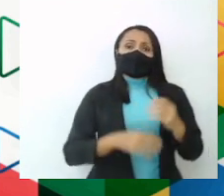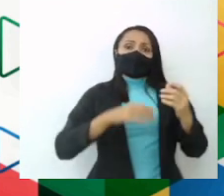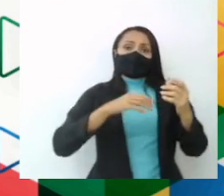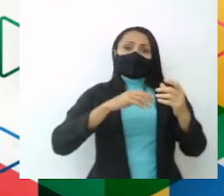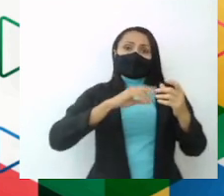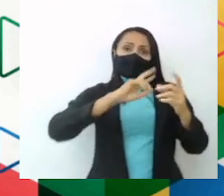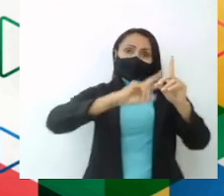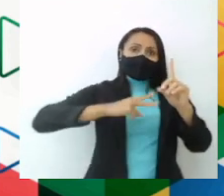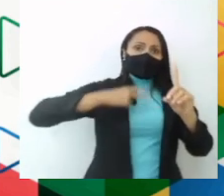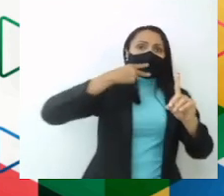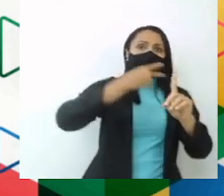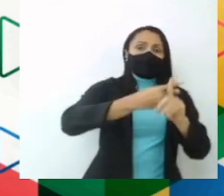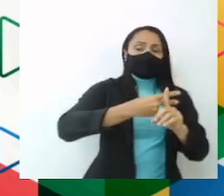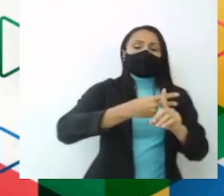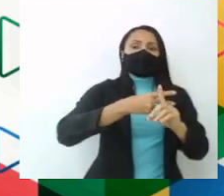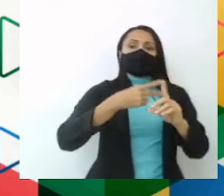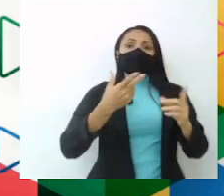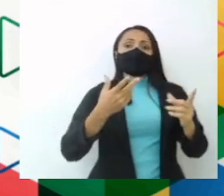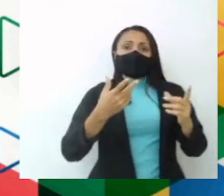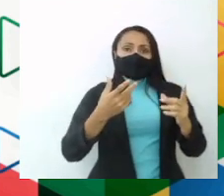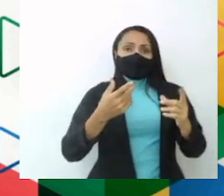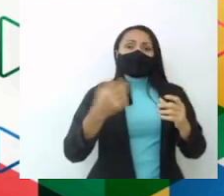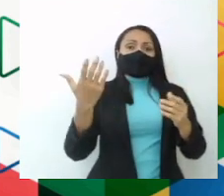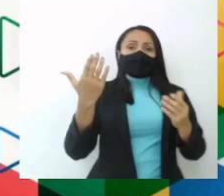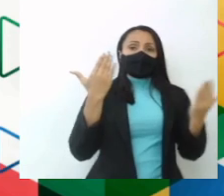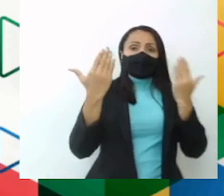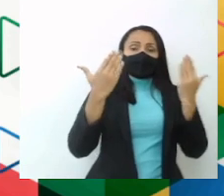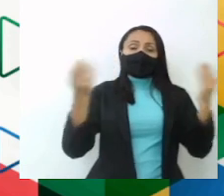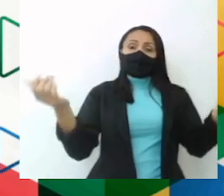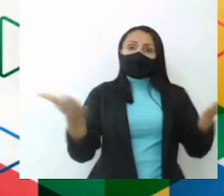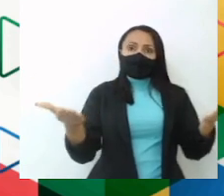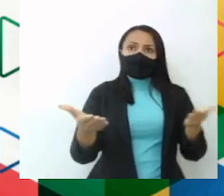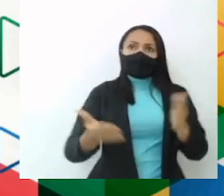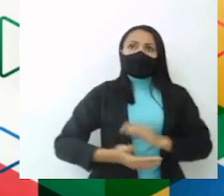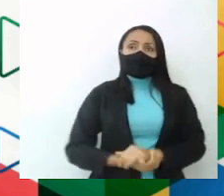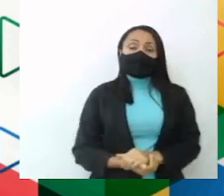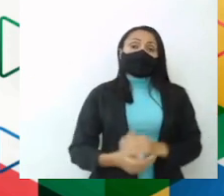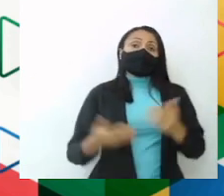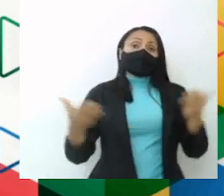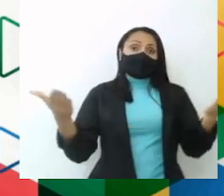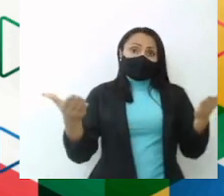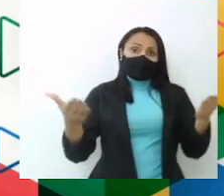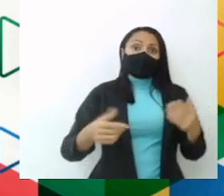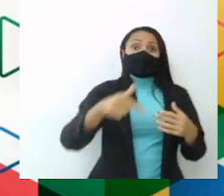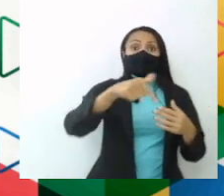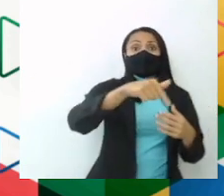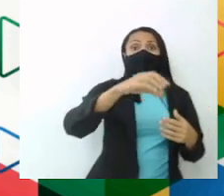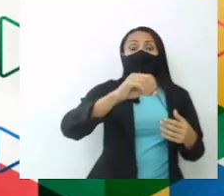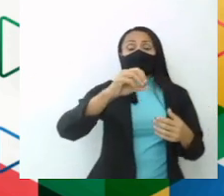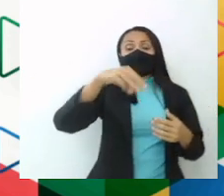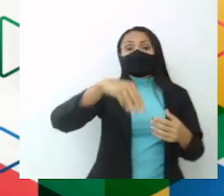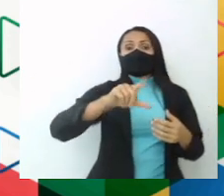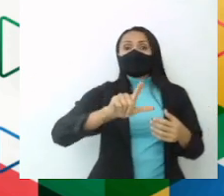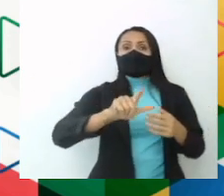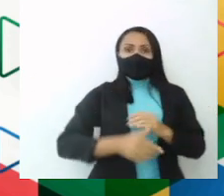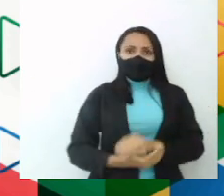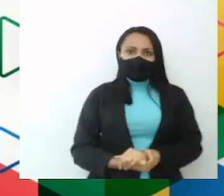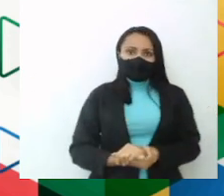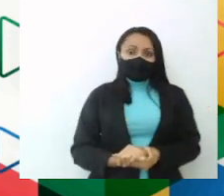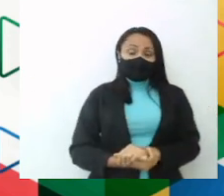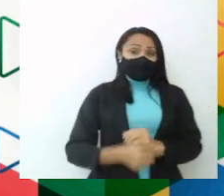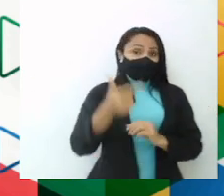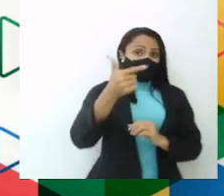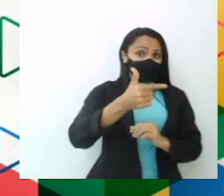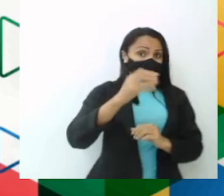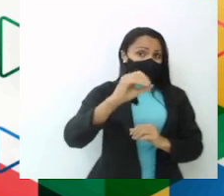do que o modelo atual. Ou seja, vai vender agora um copo com 700 ml. É 200 a mais do